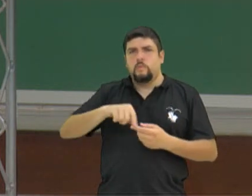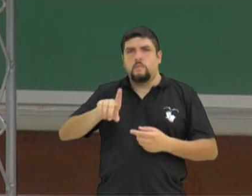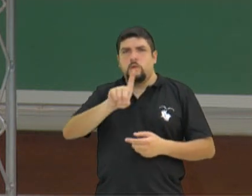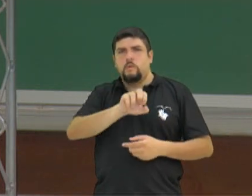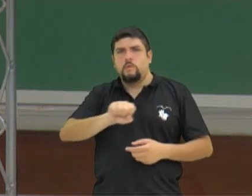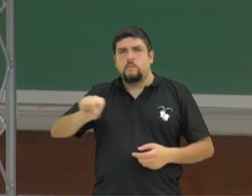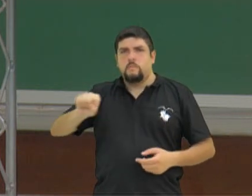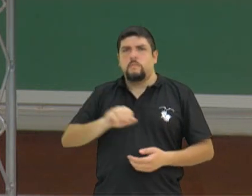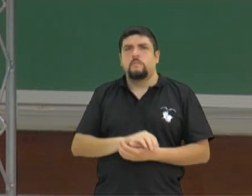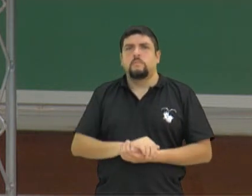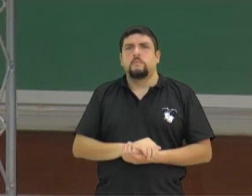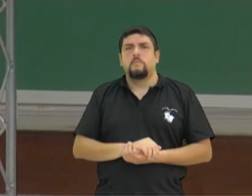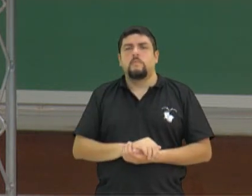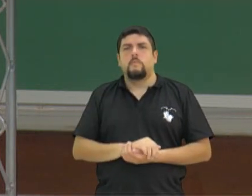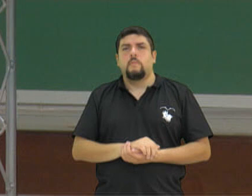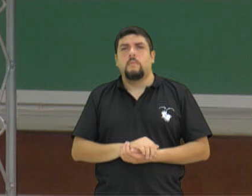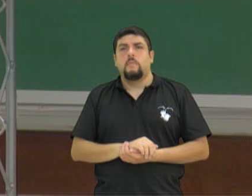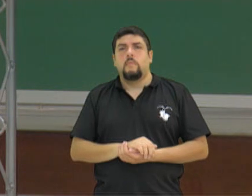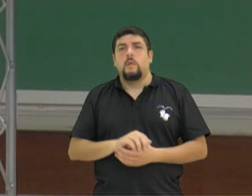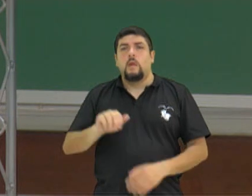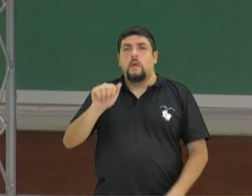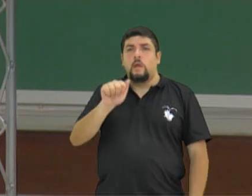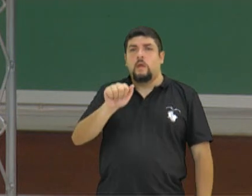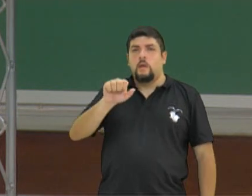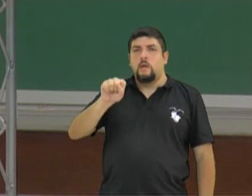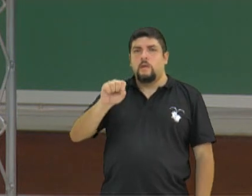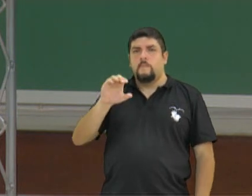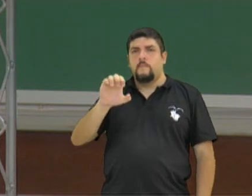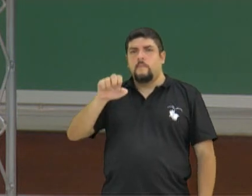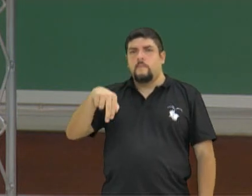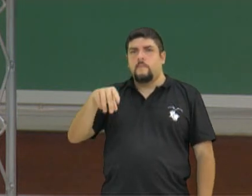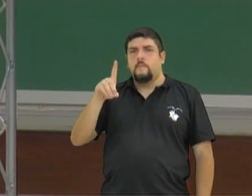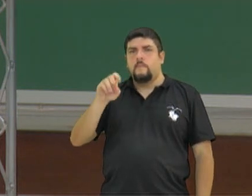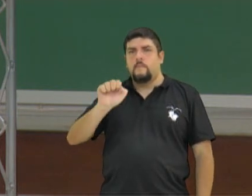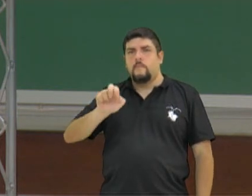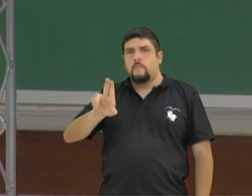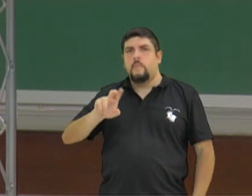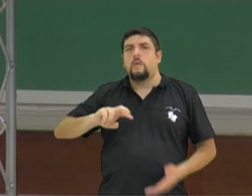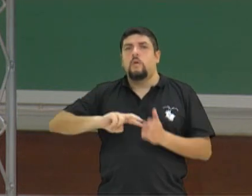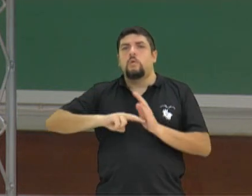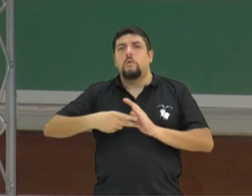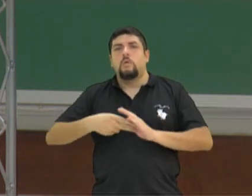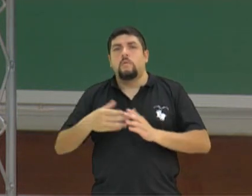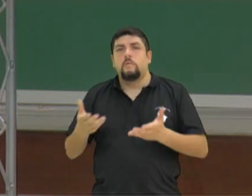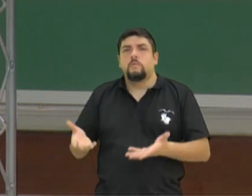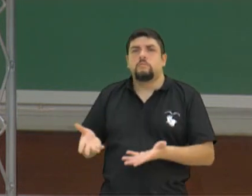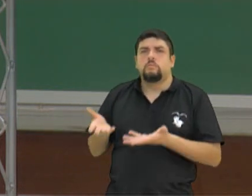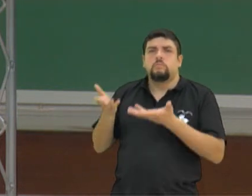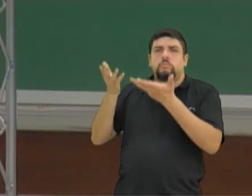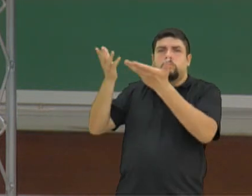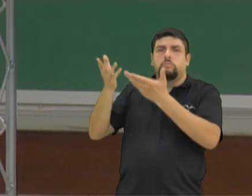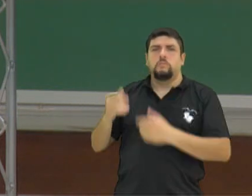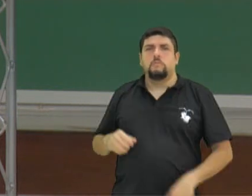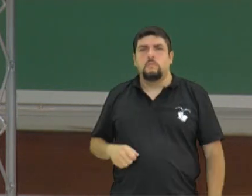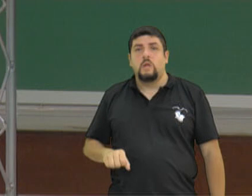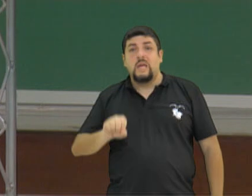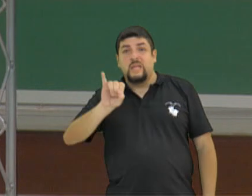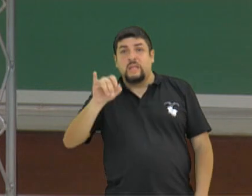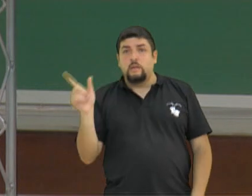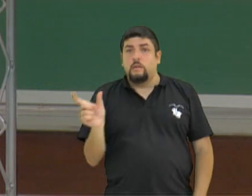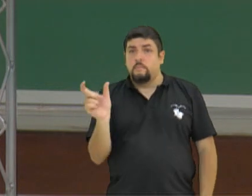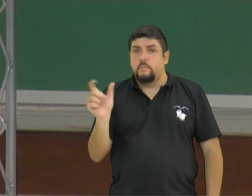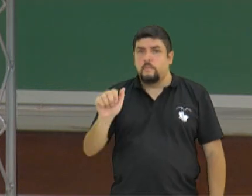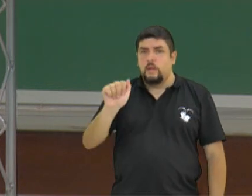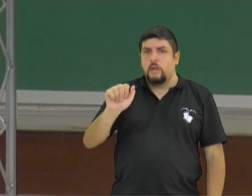E ascendeu significa elevou-se, subiu, né? Quando é escrito com SC. Né? Se fosse só com C, ascendeu com